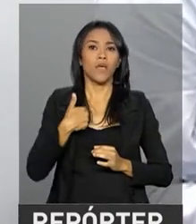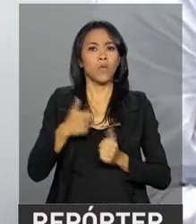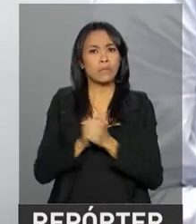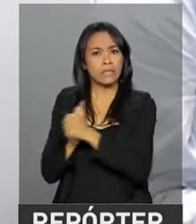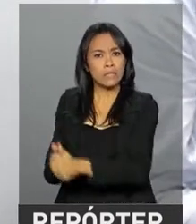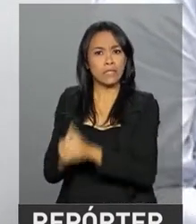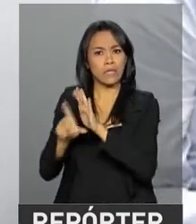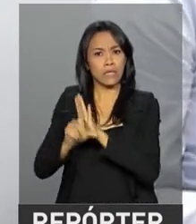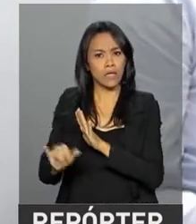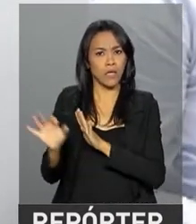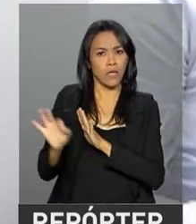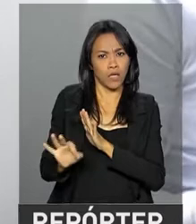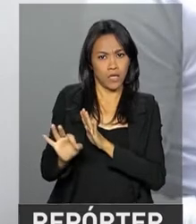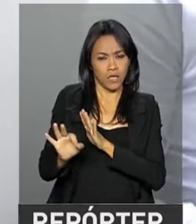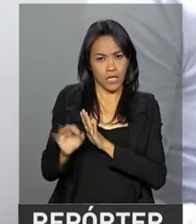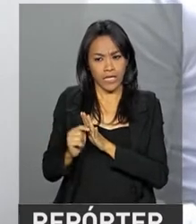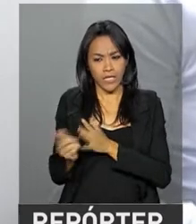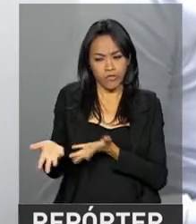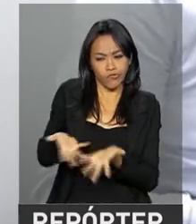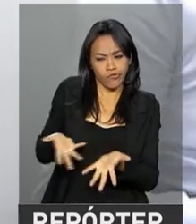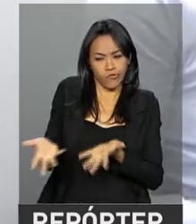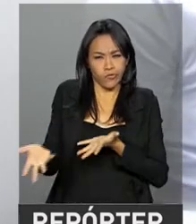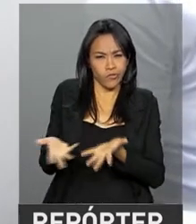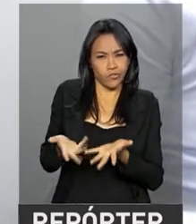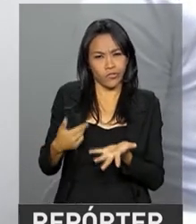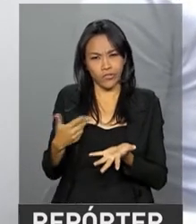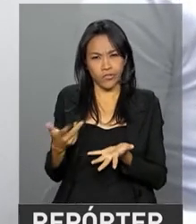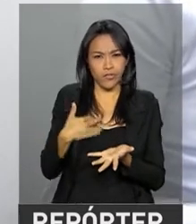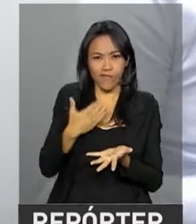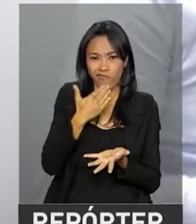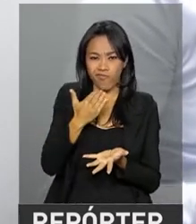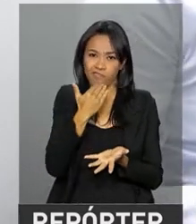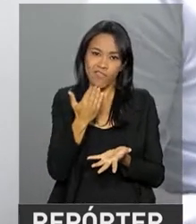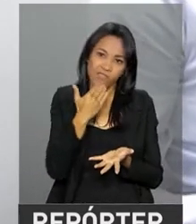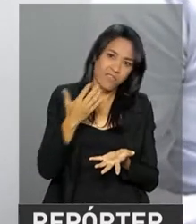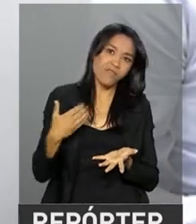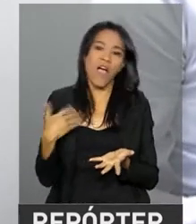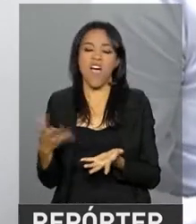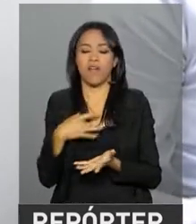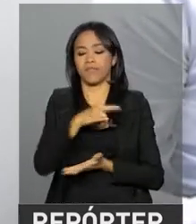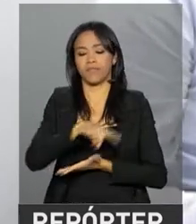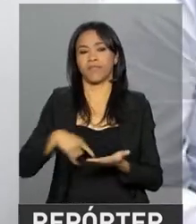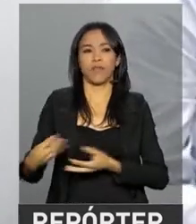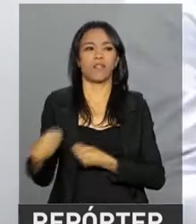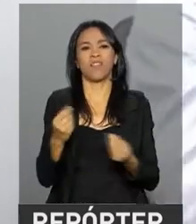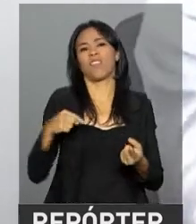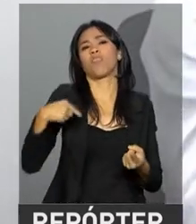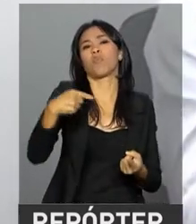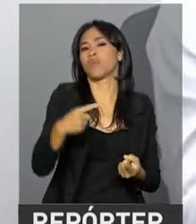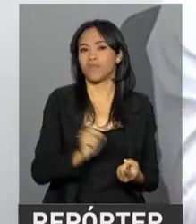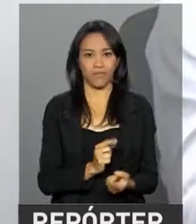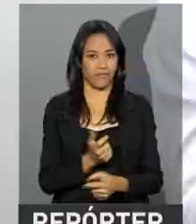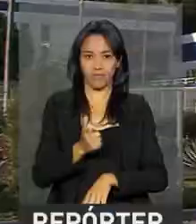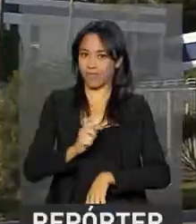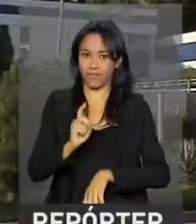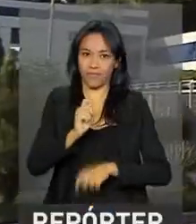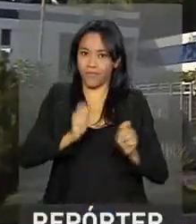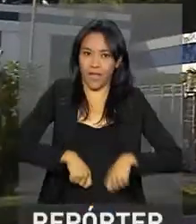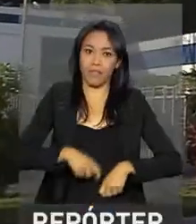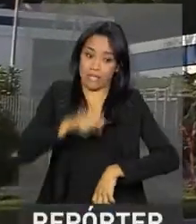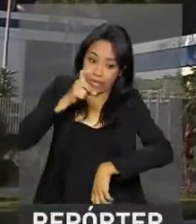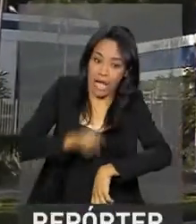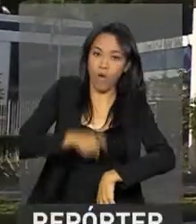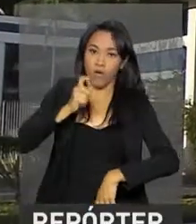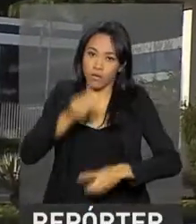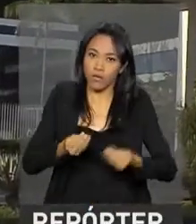legislação aquele famoso jeitinho brasileiro faz de forma retroativa porque vou entregar as obrigações depois só existe mais com social este